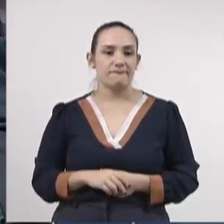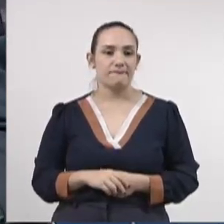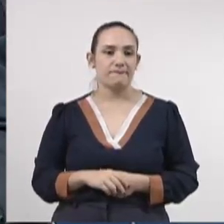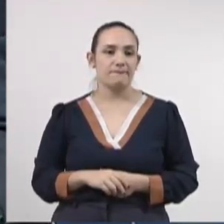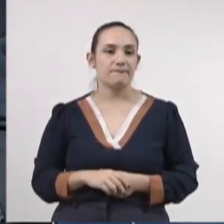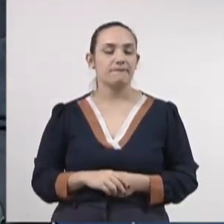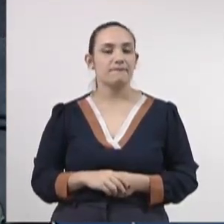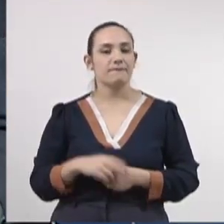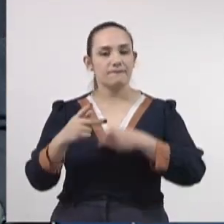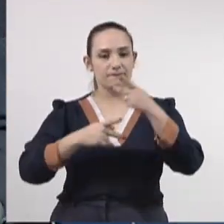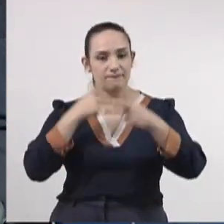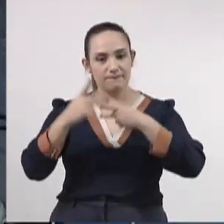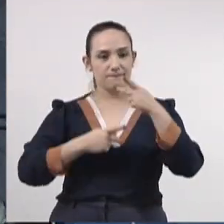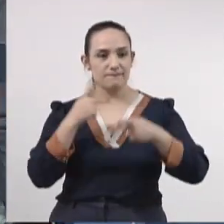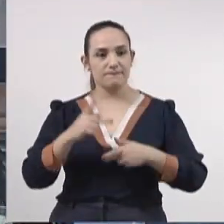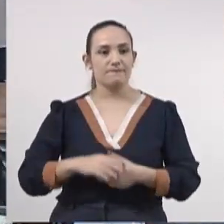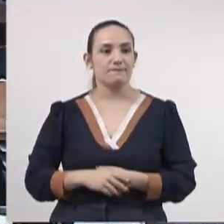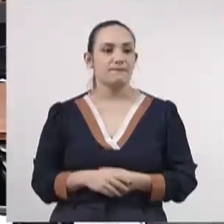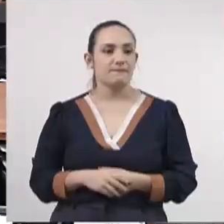seu pronunciamento